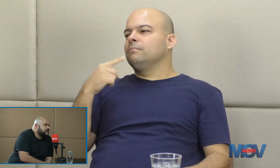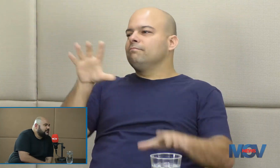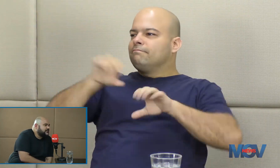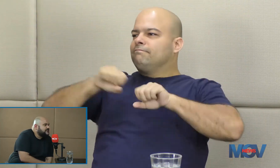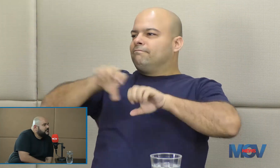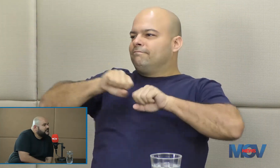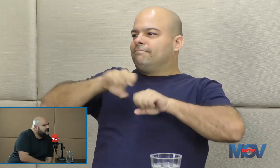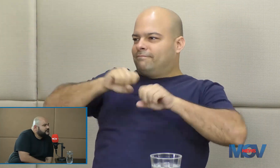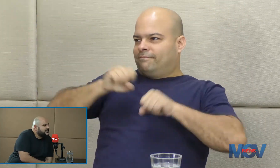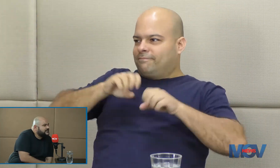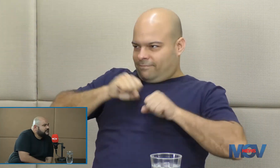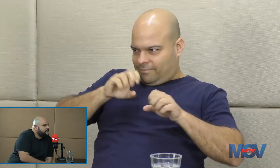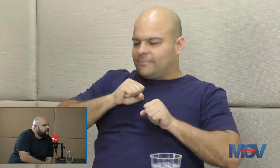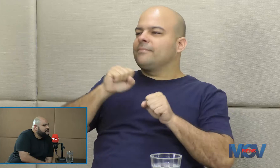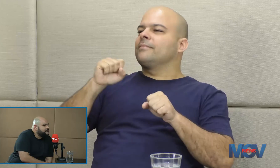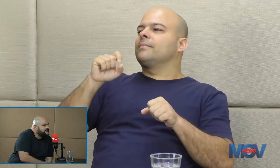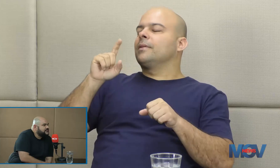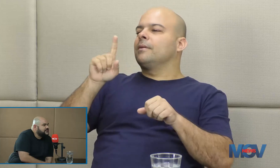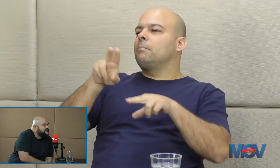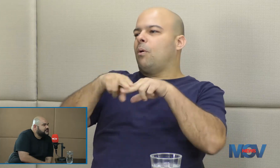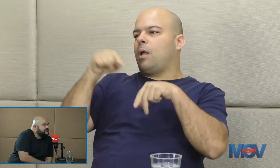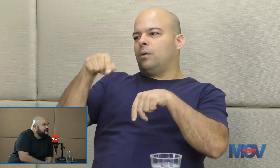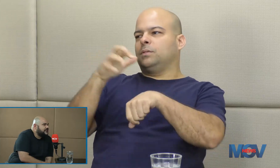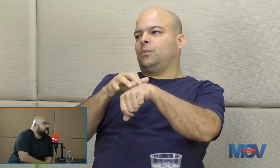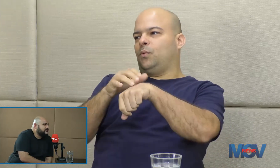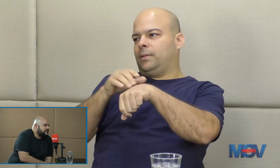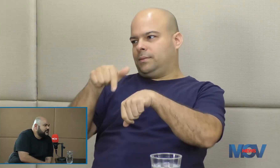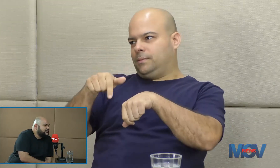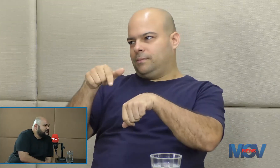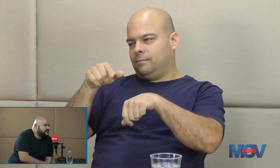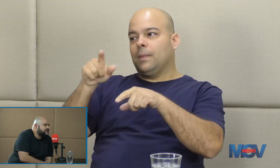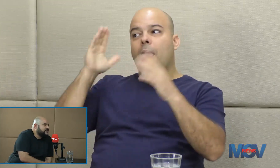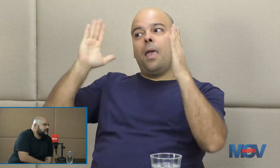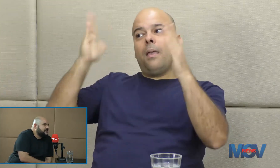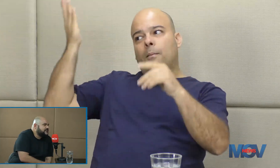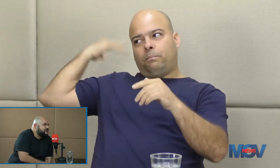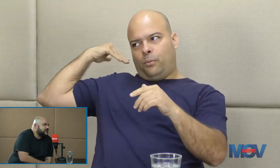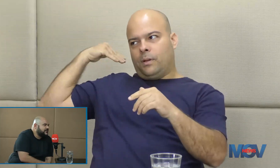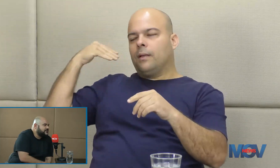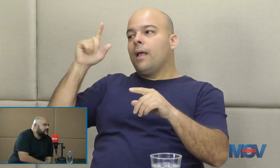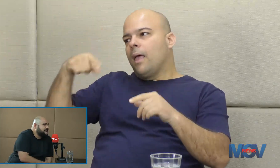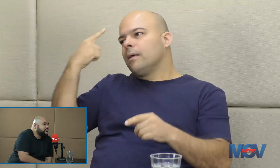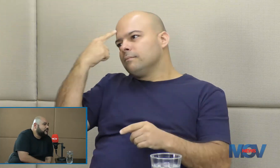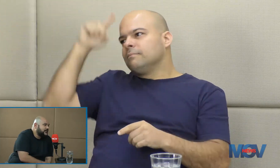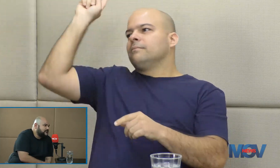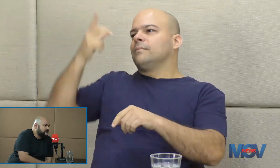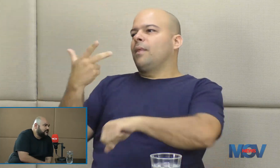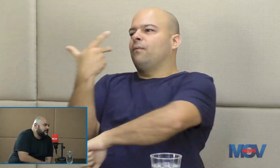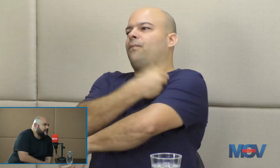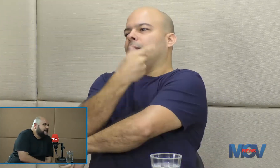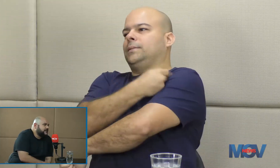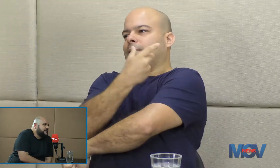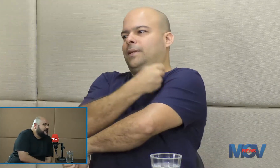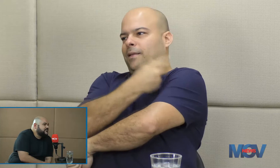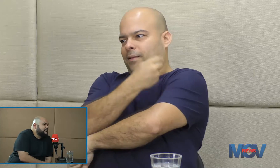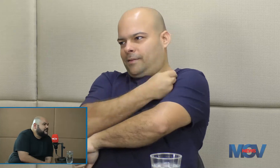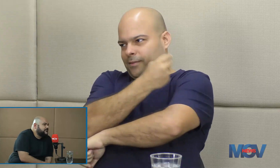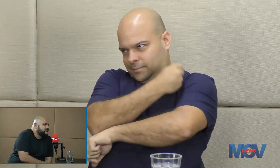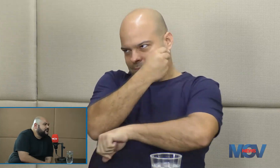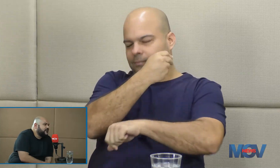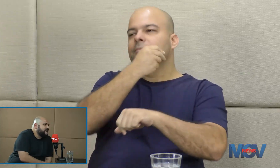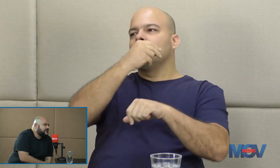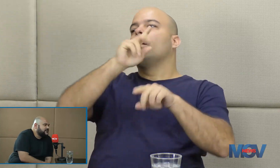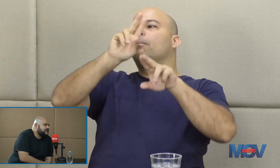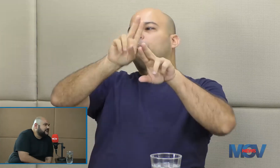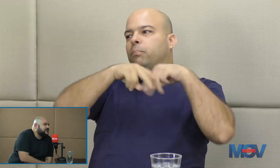Isso é o que acontece na maioria do Brasil. Os surdos, eles adquiriam meningite, né, essa doença, isso antes, né? Só que